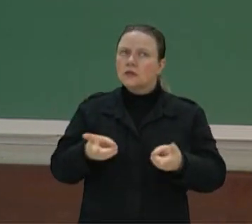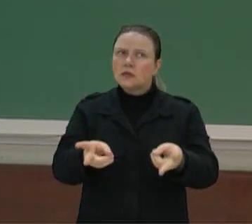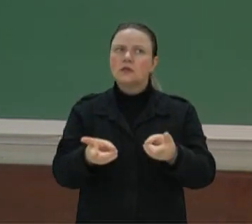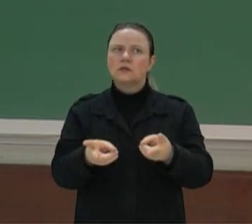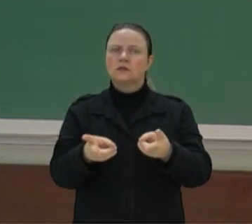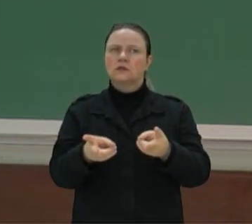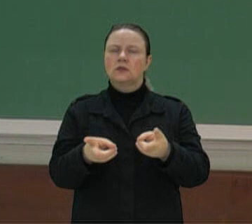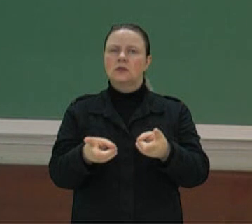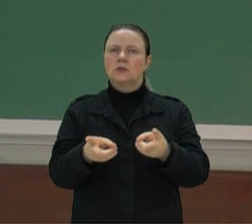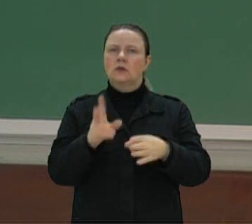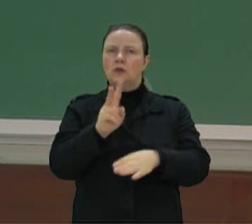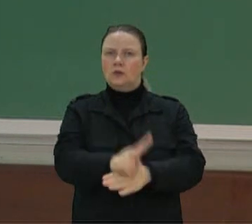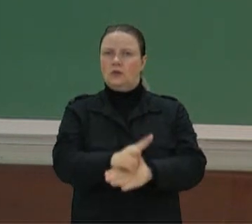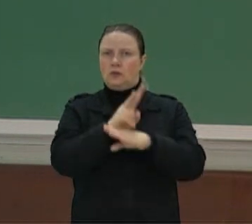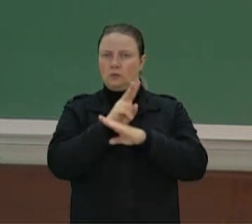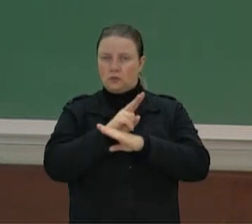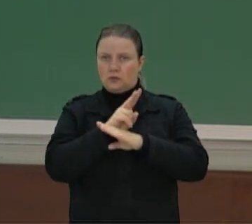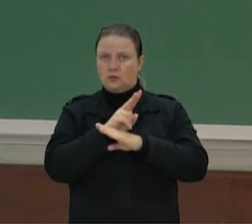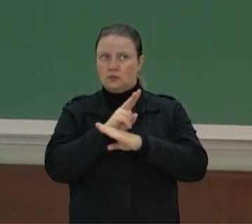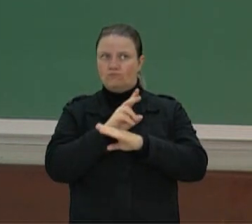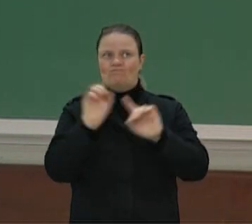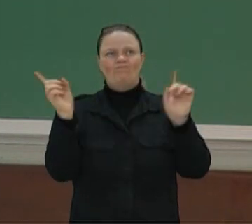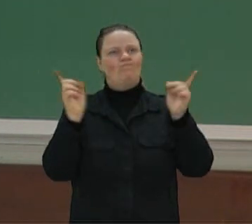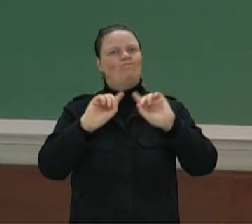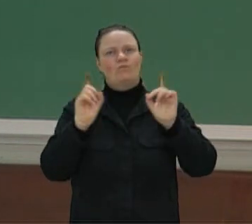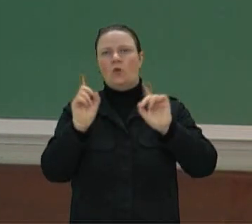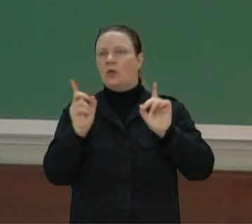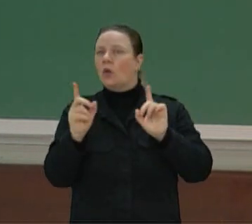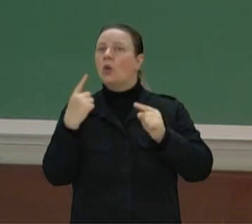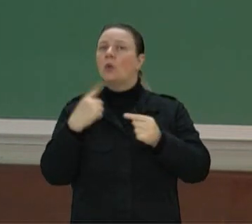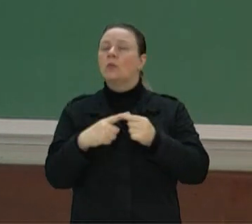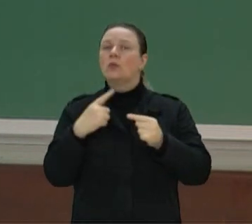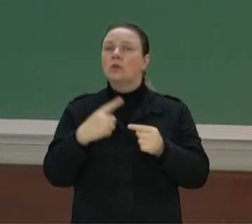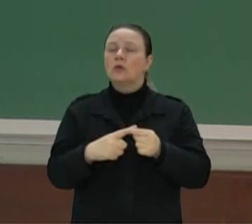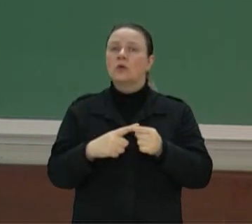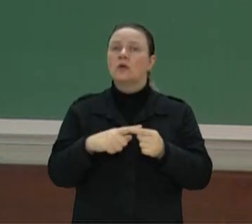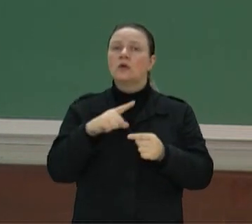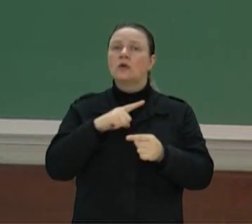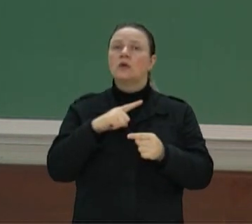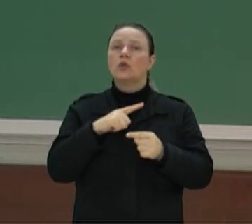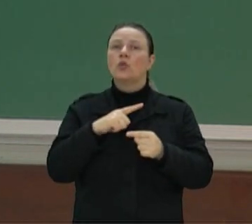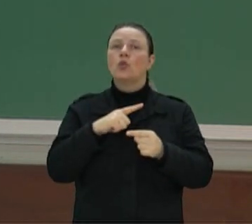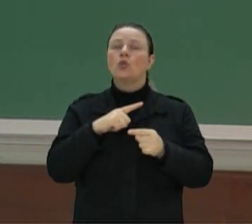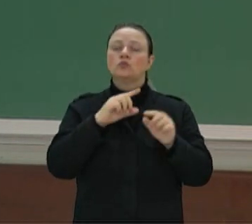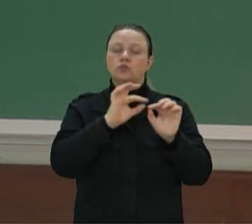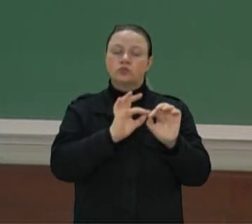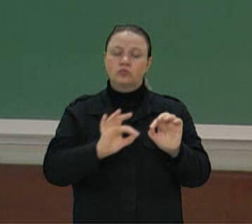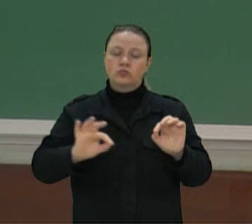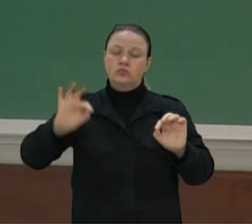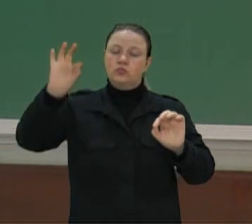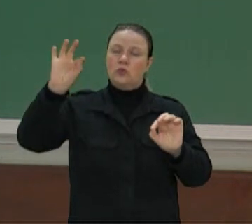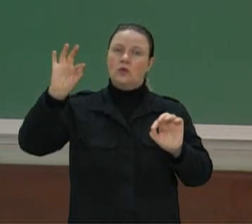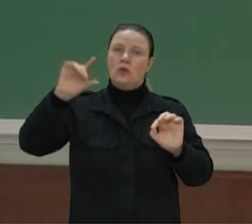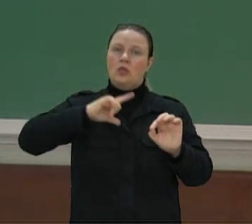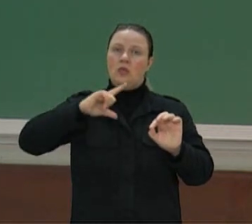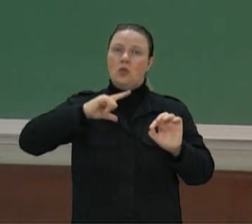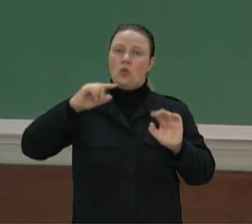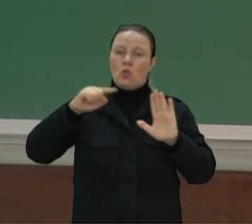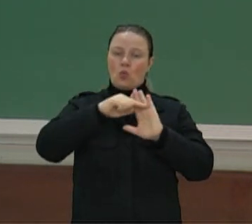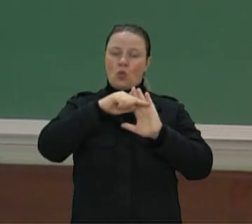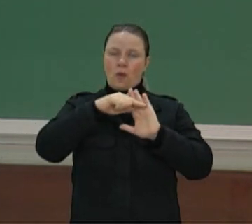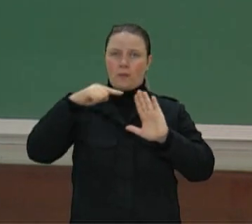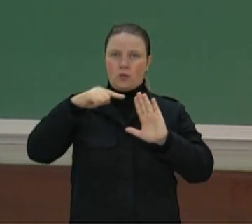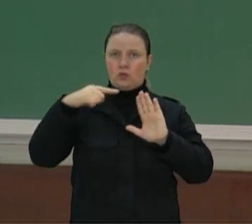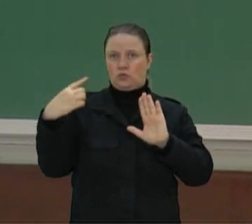vantajoso emprestar a juro composto? Não, porque há uma unidade menor que 1, o juro composto é menor do que